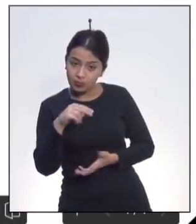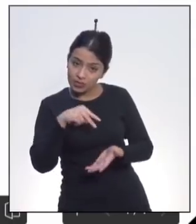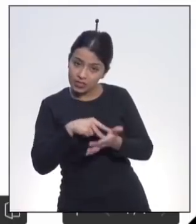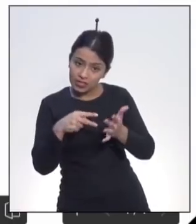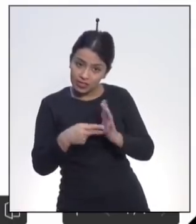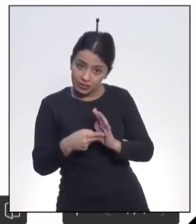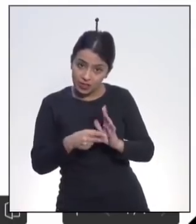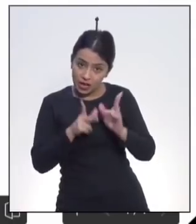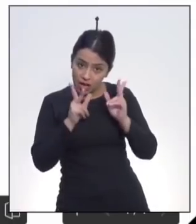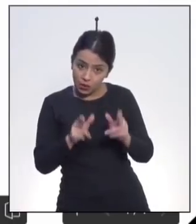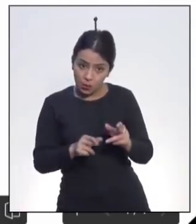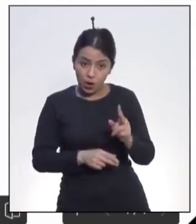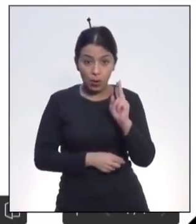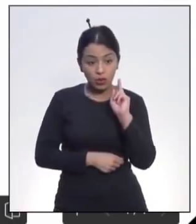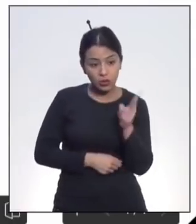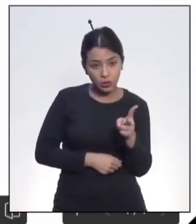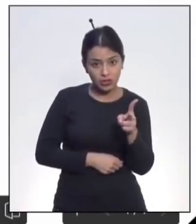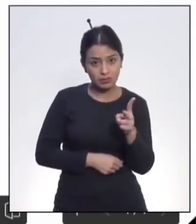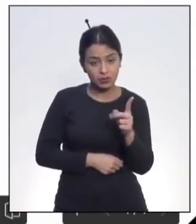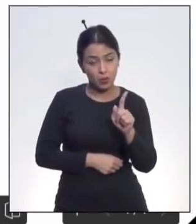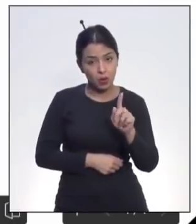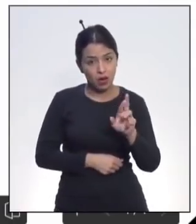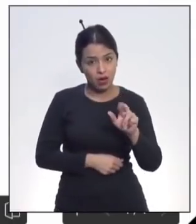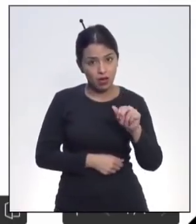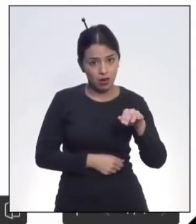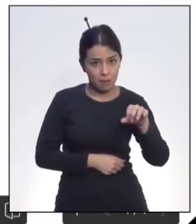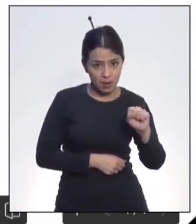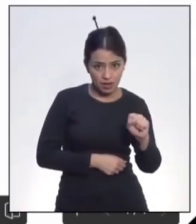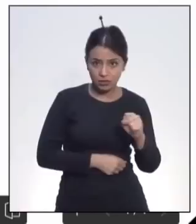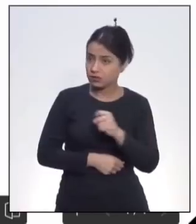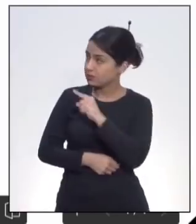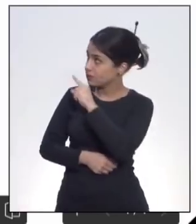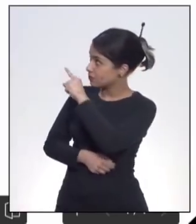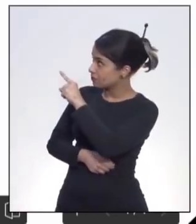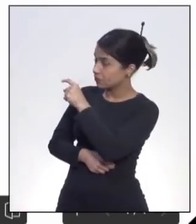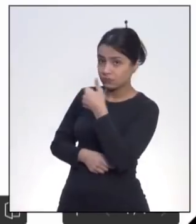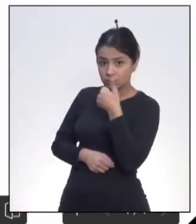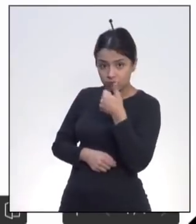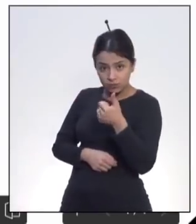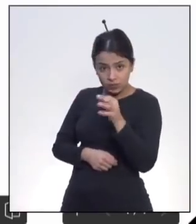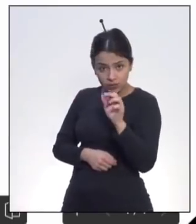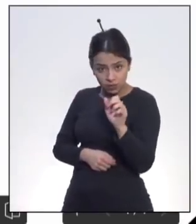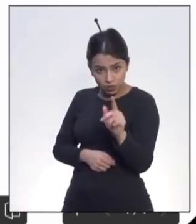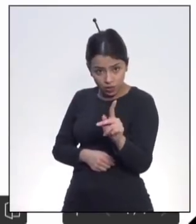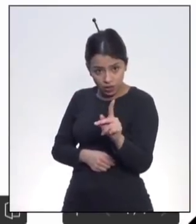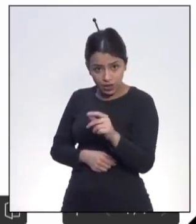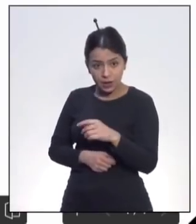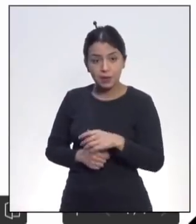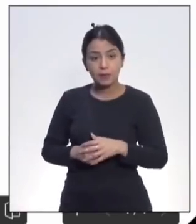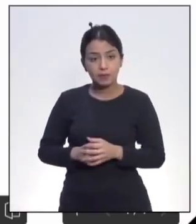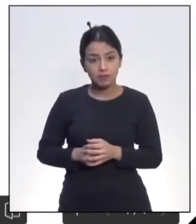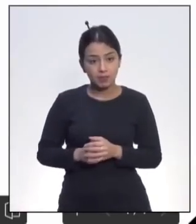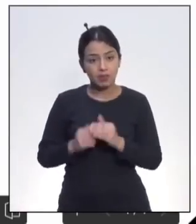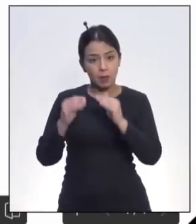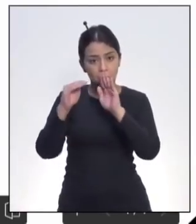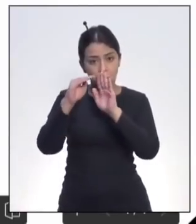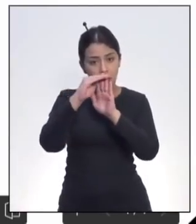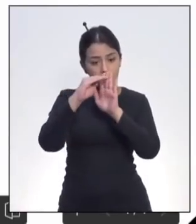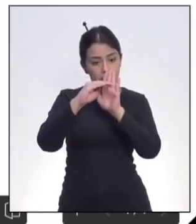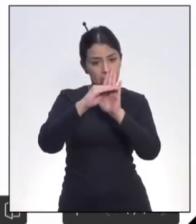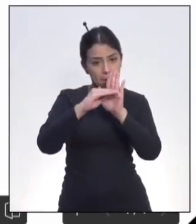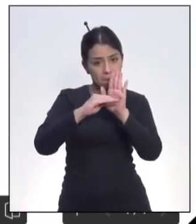gramas. Ok? E aí, por associação, a gente vai construindo a ideia. Né? 3 quilogramas, teremos